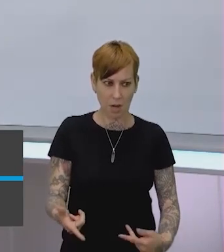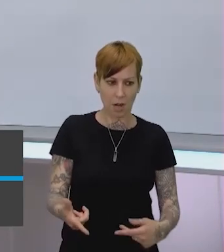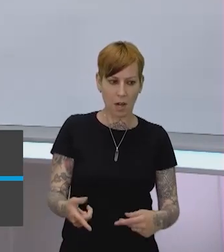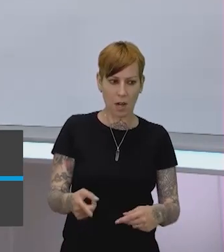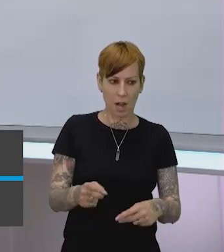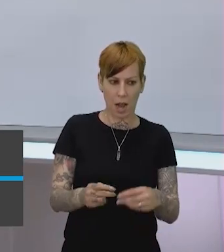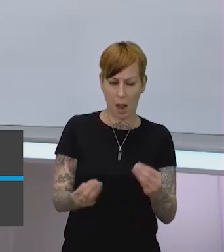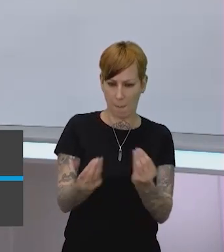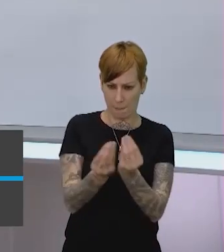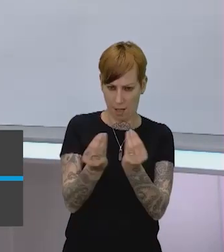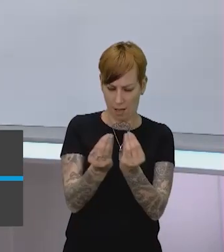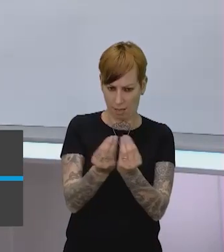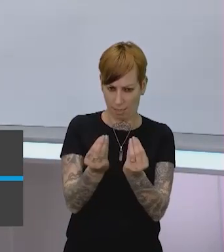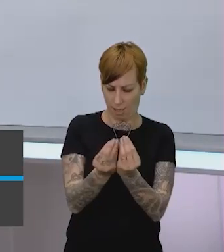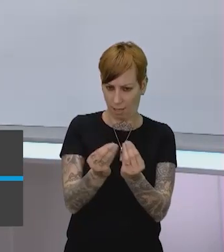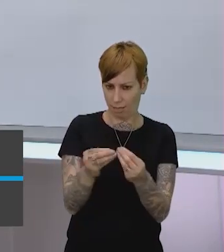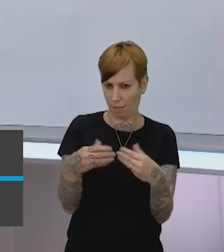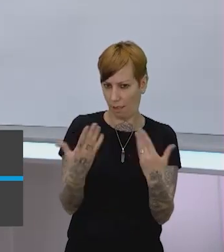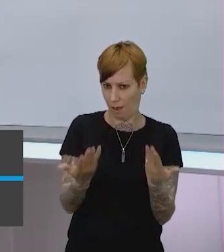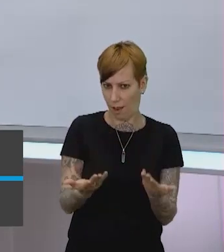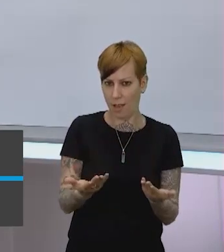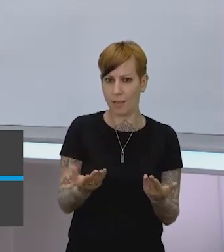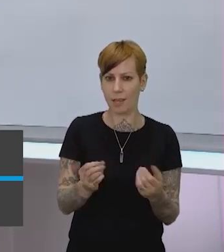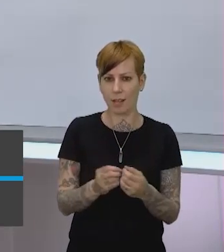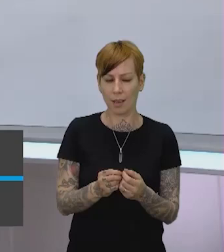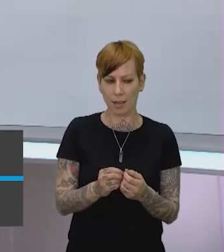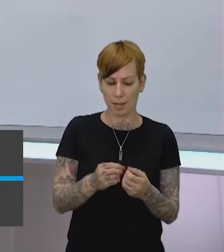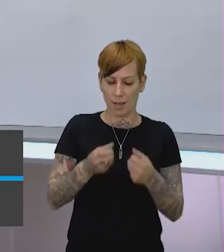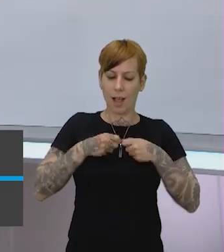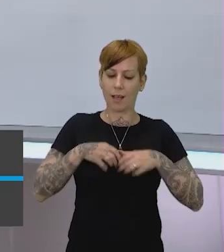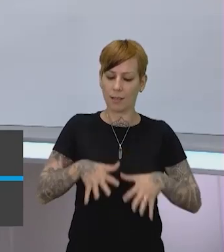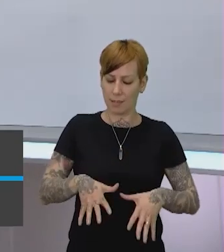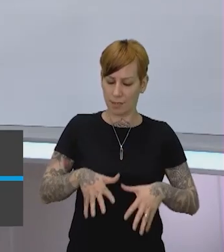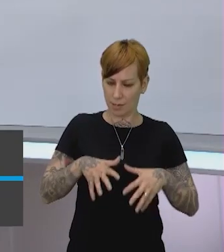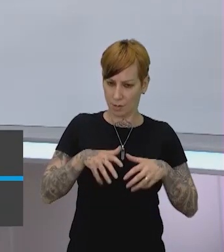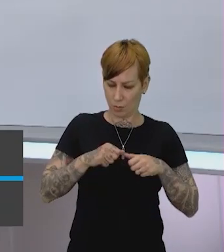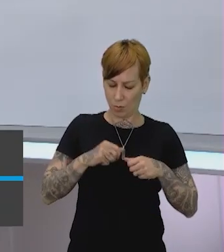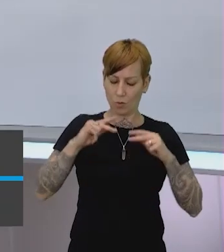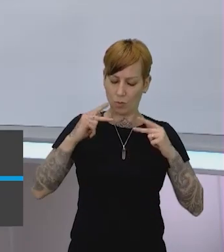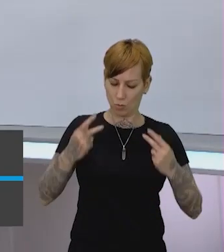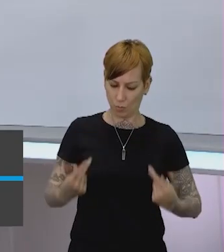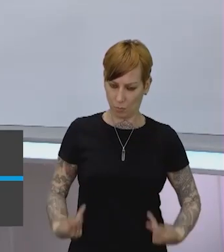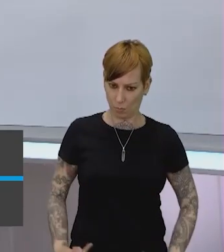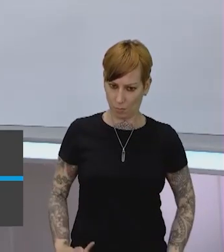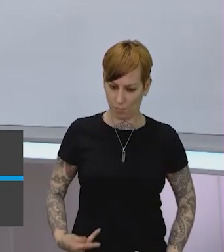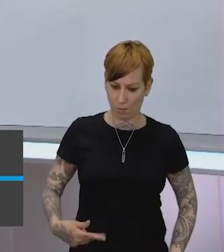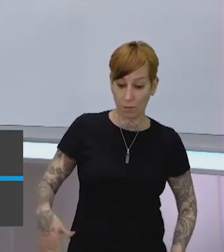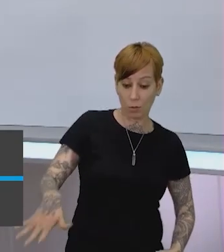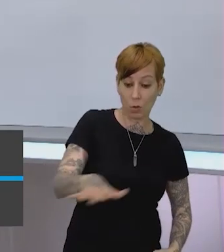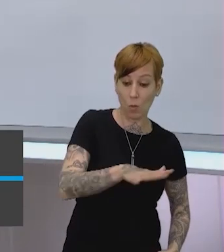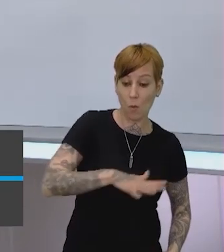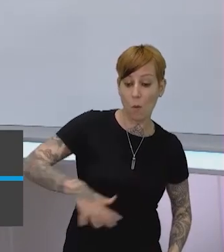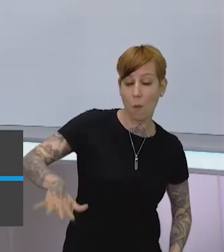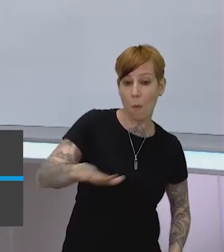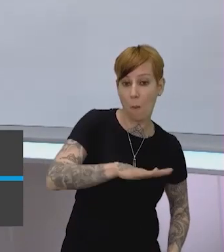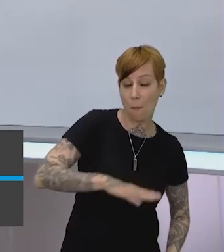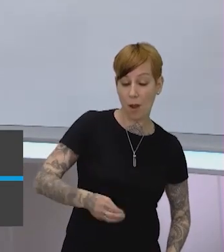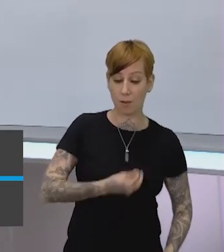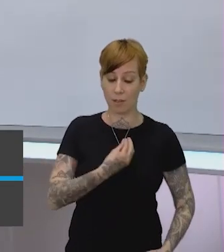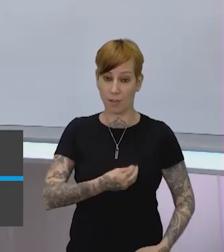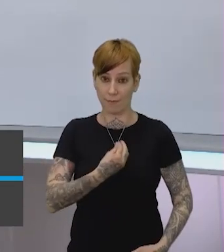a coisa com a qual ele trabalha, as ações desse ser humano, tá certo? E o meio que ele habita,